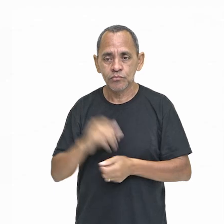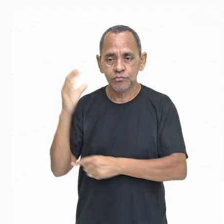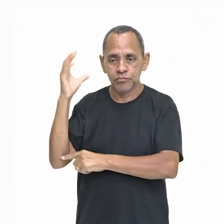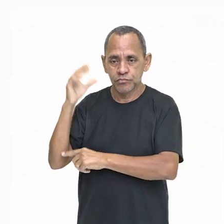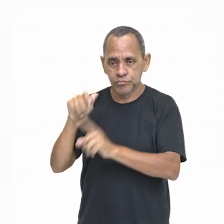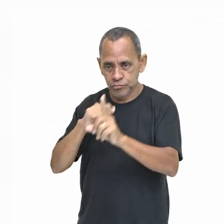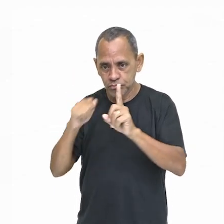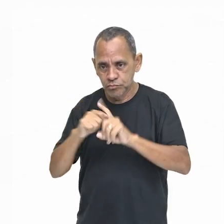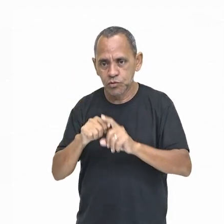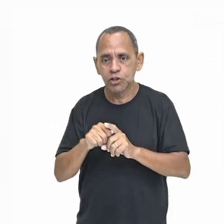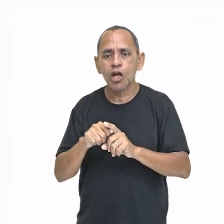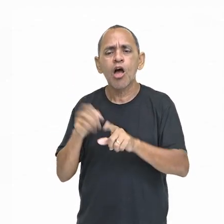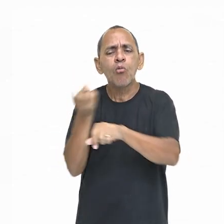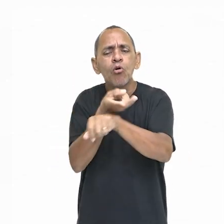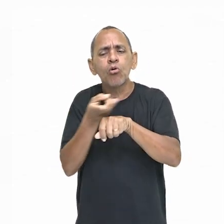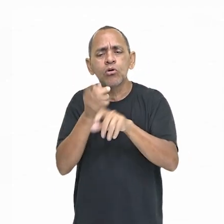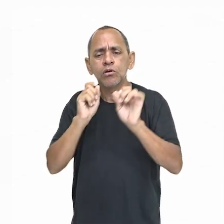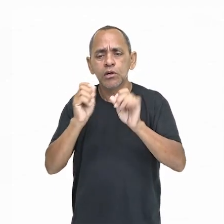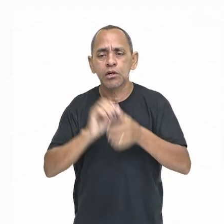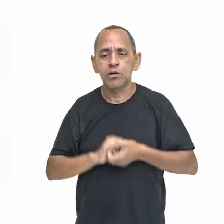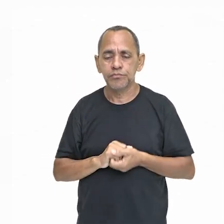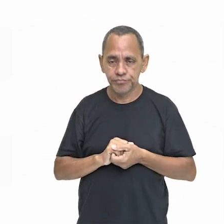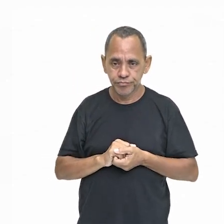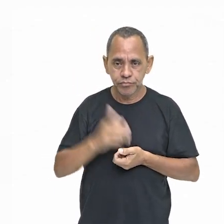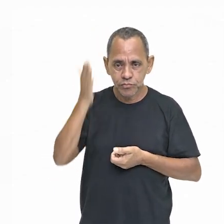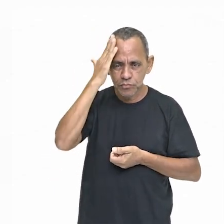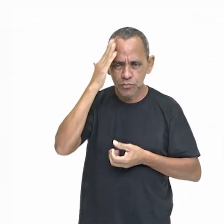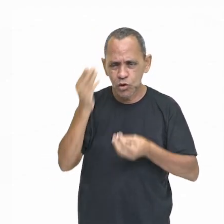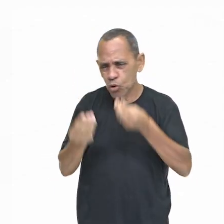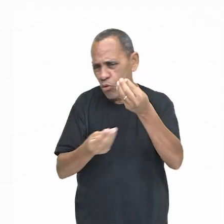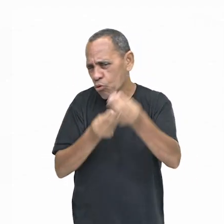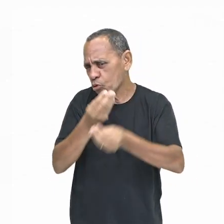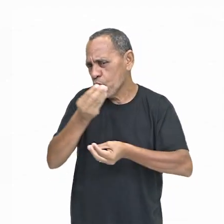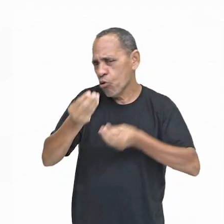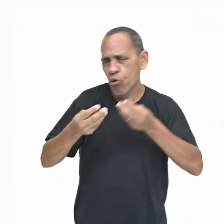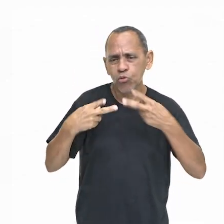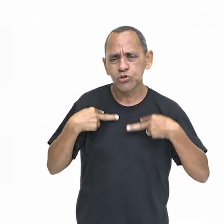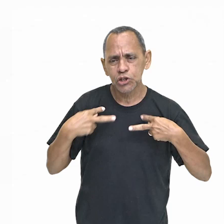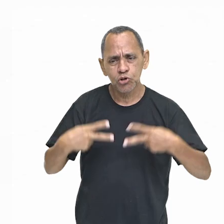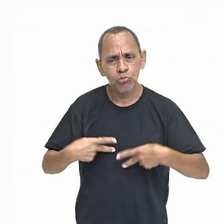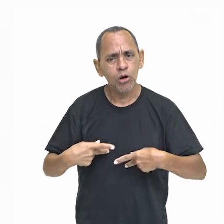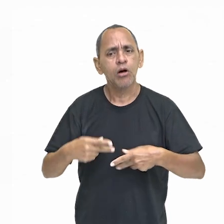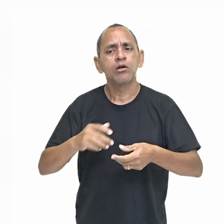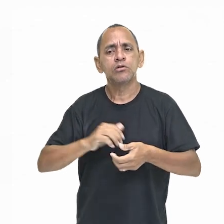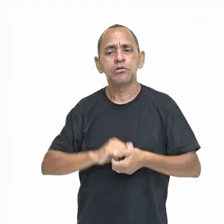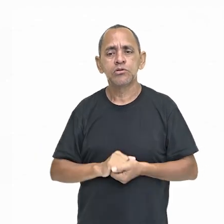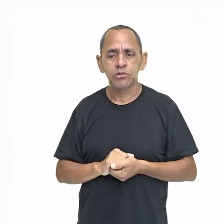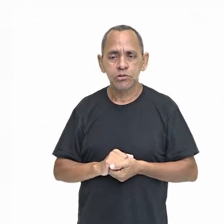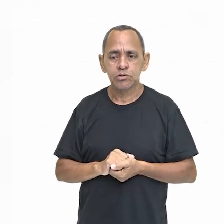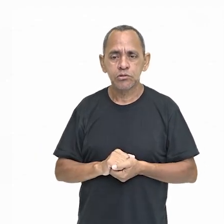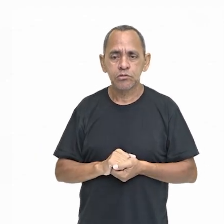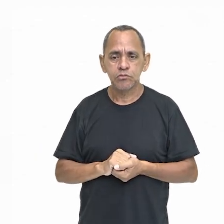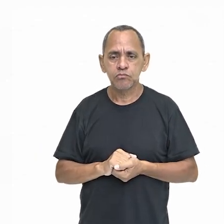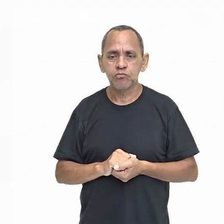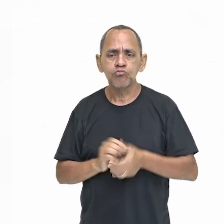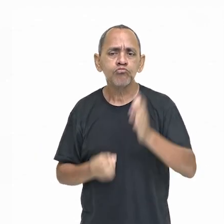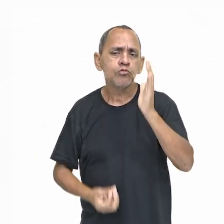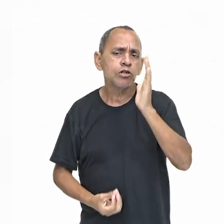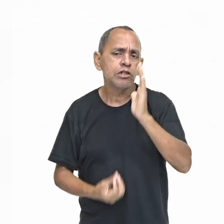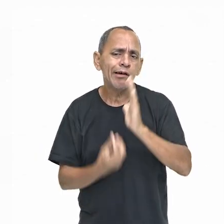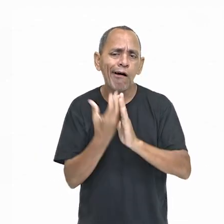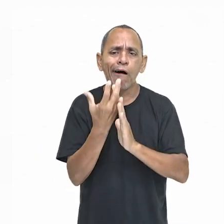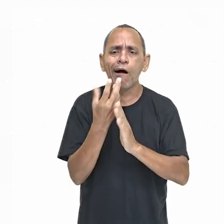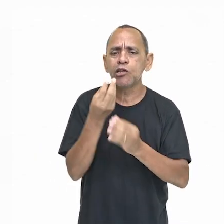antropologia, busca aí entender como estes seres humanos, que somos nós, nos tornamos o que